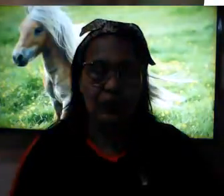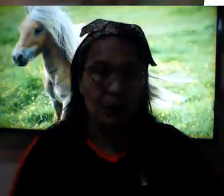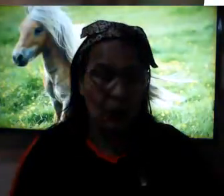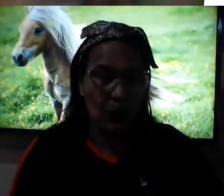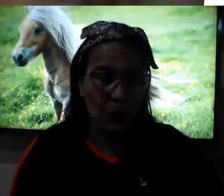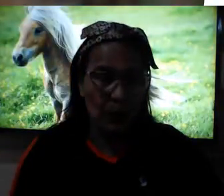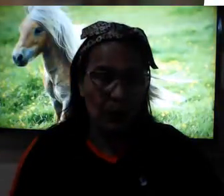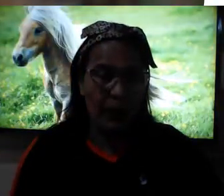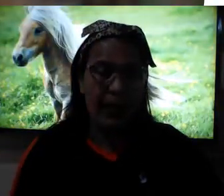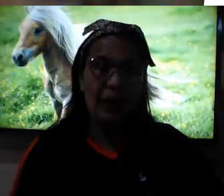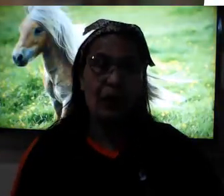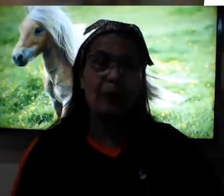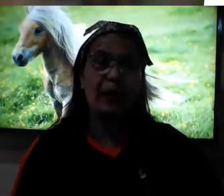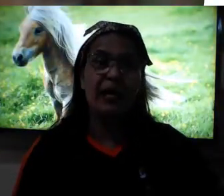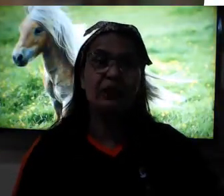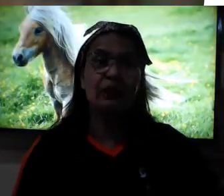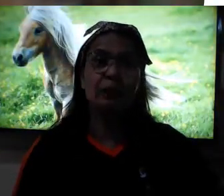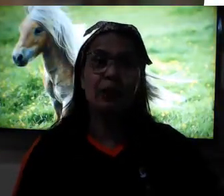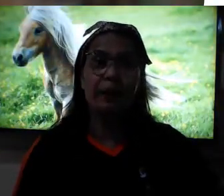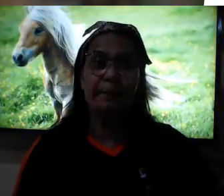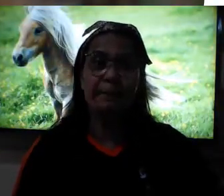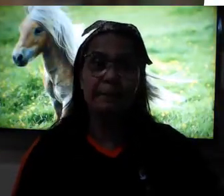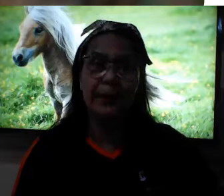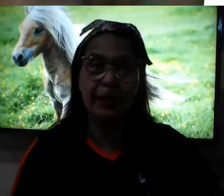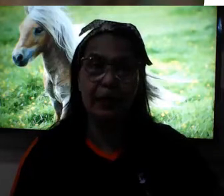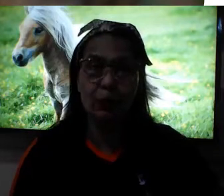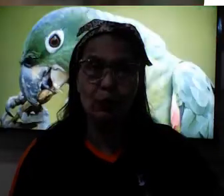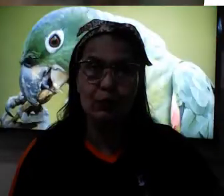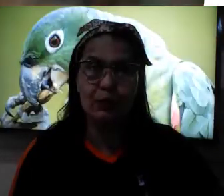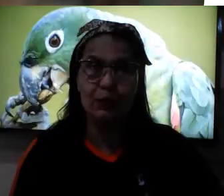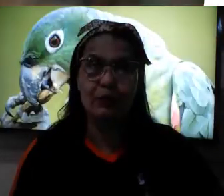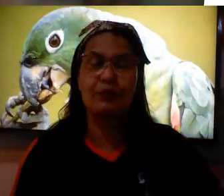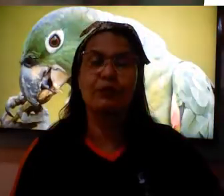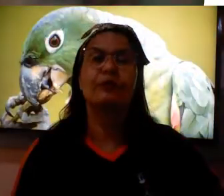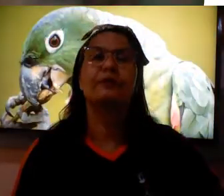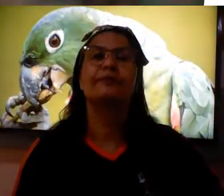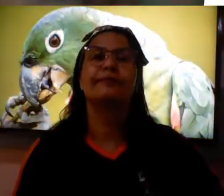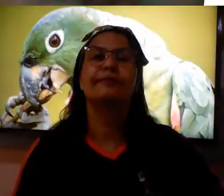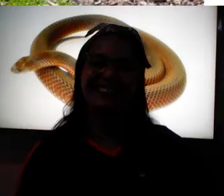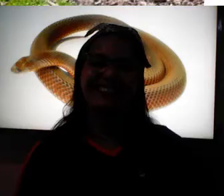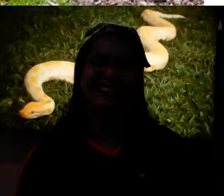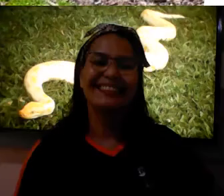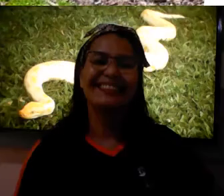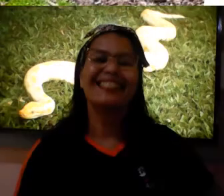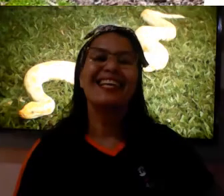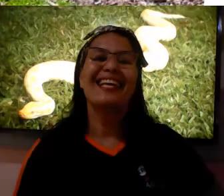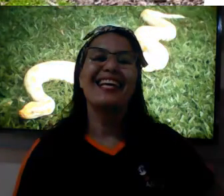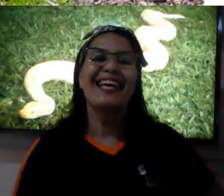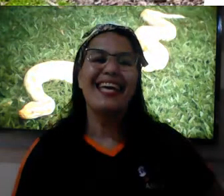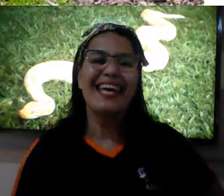E o seu corpo é coberto por pelos.